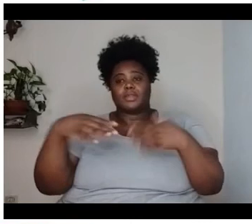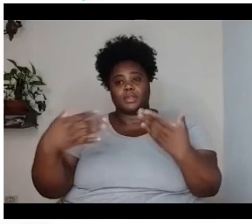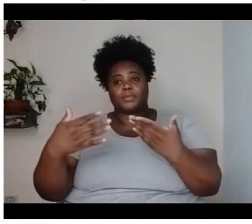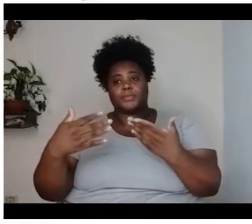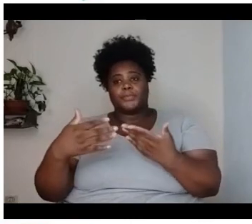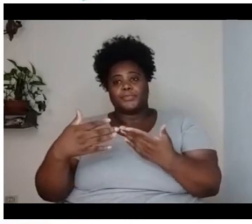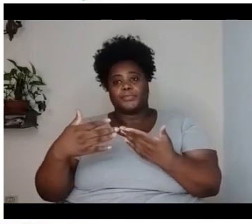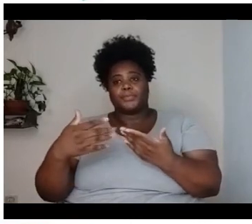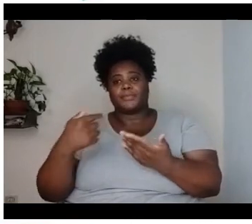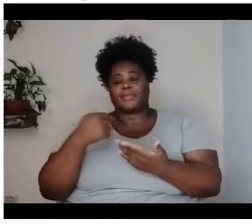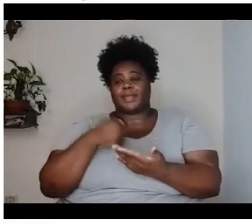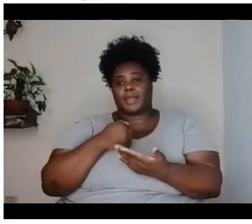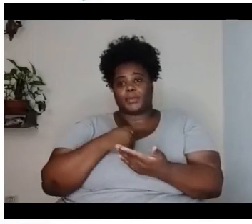ia